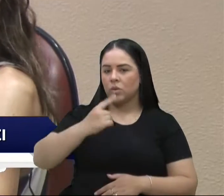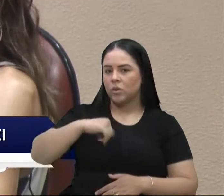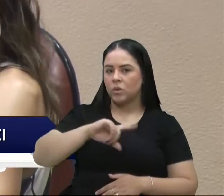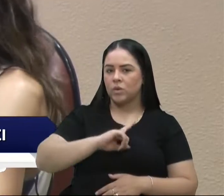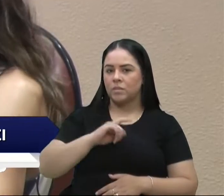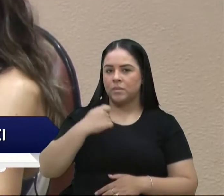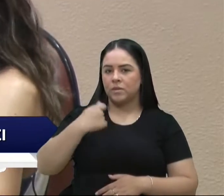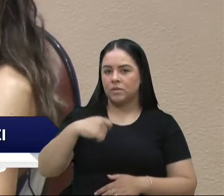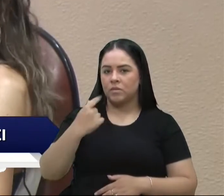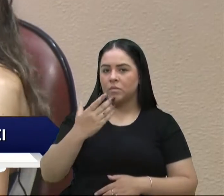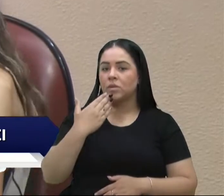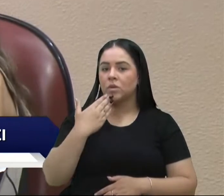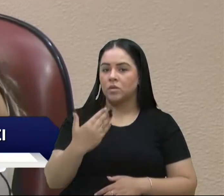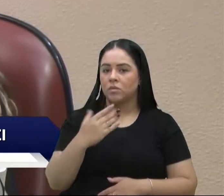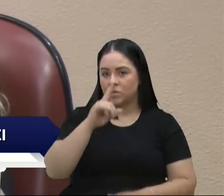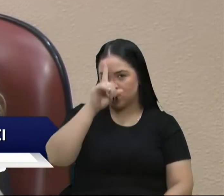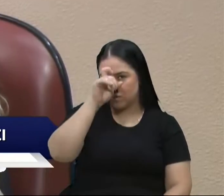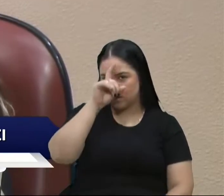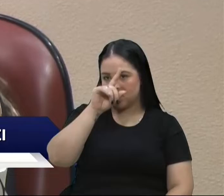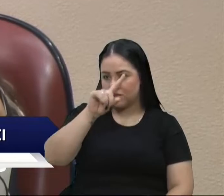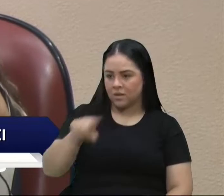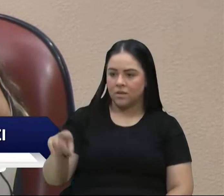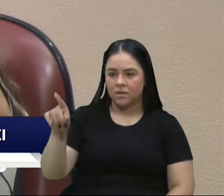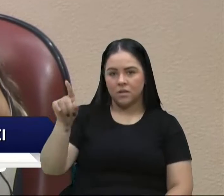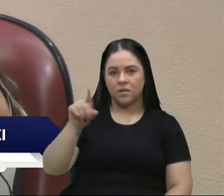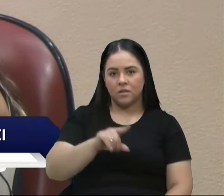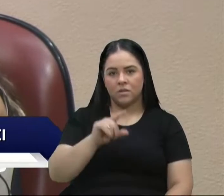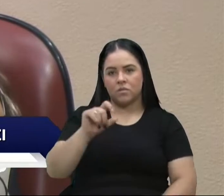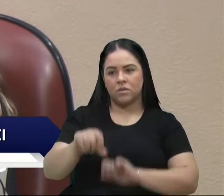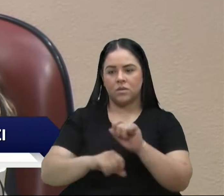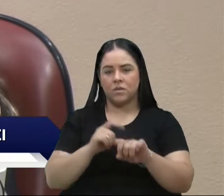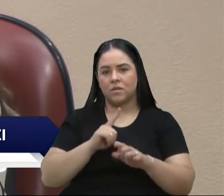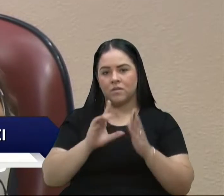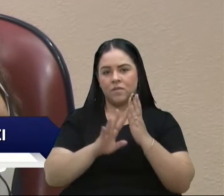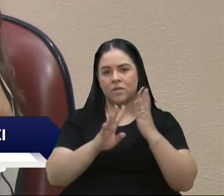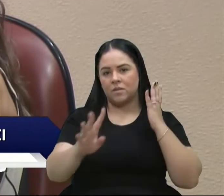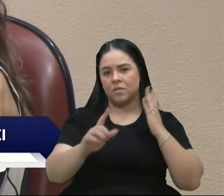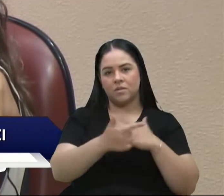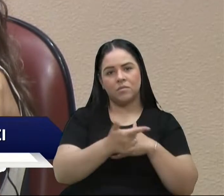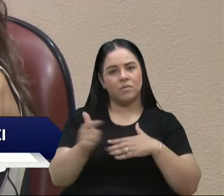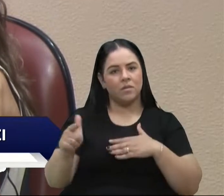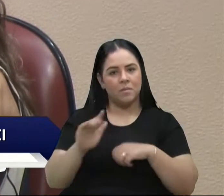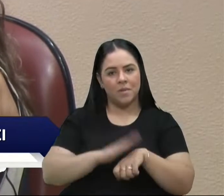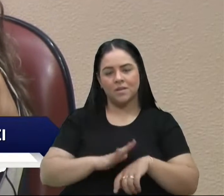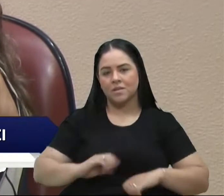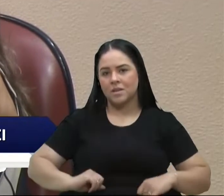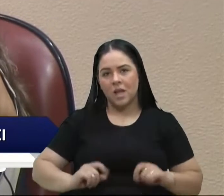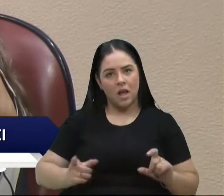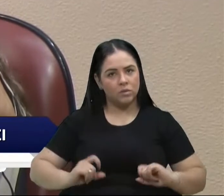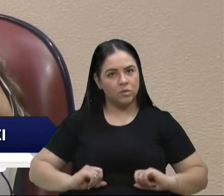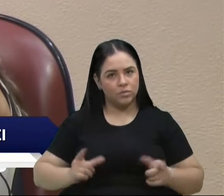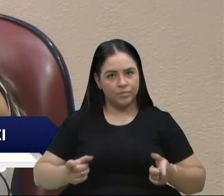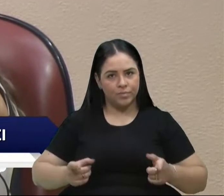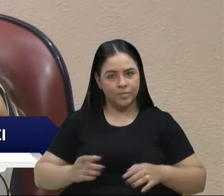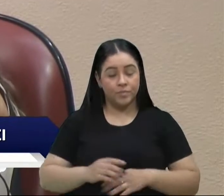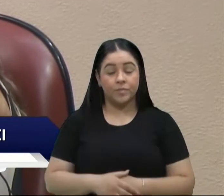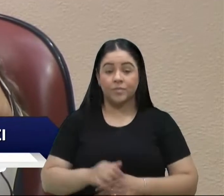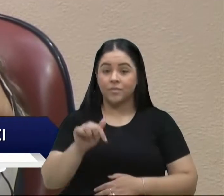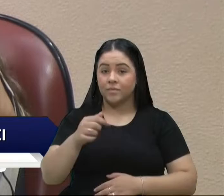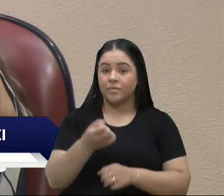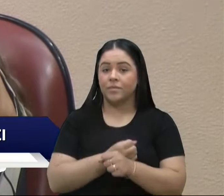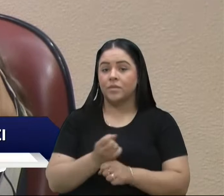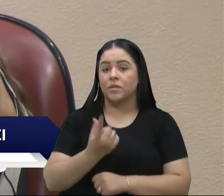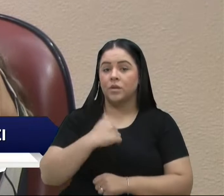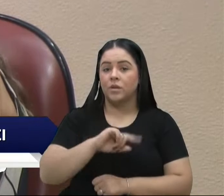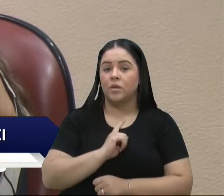ter que pedir para o hospital cancelar os procedimentos eletivos para não gerar despesa. Neste ano, nós pagamos